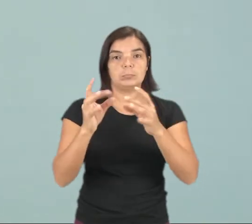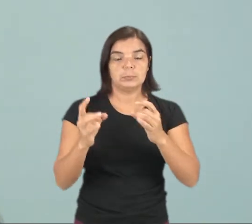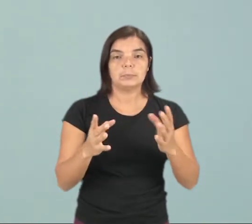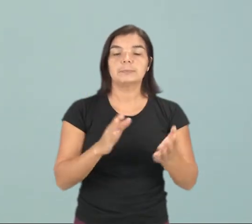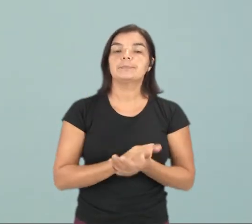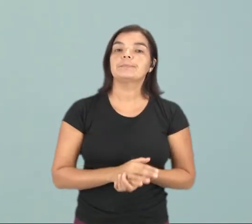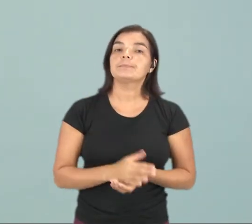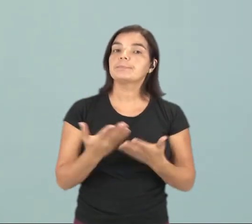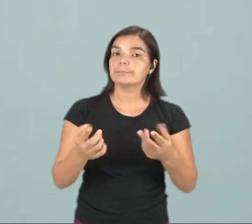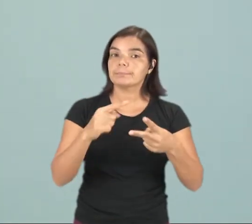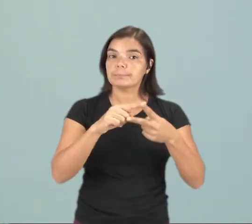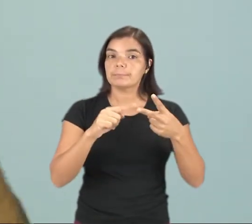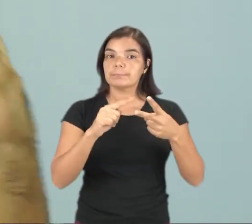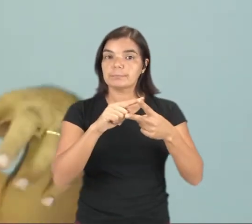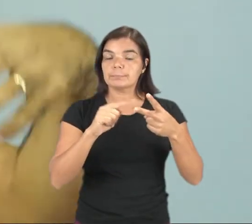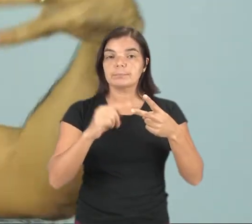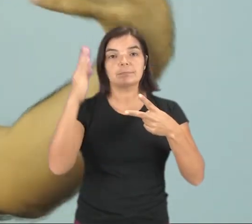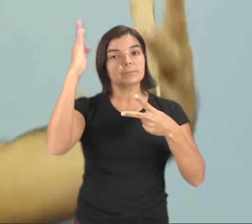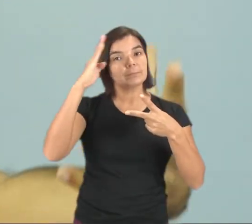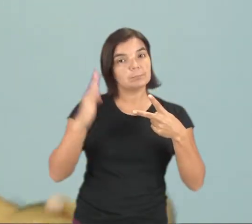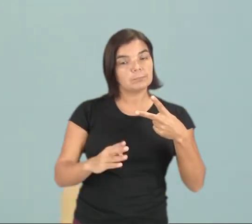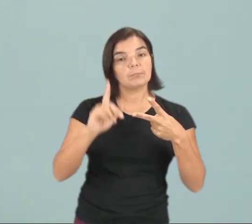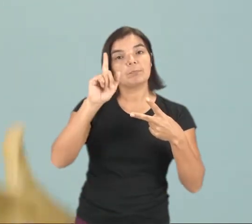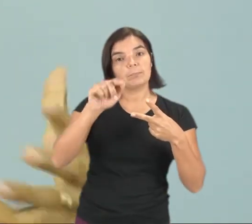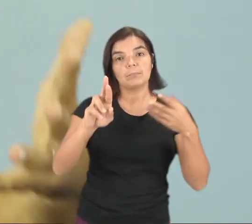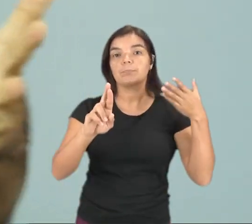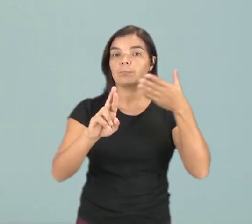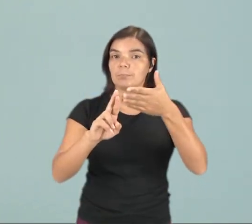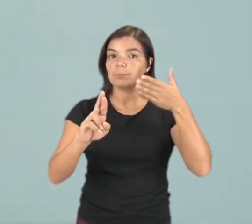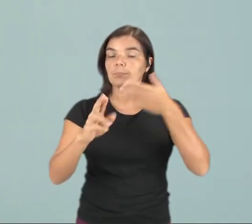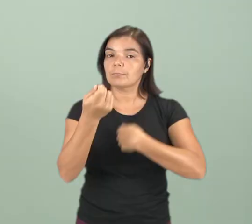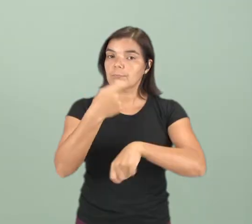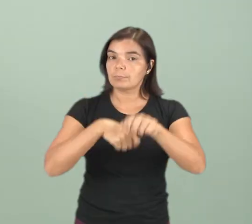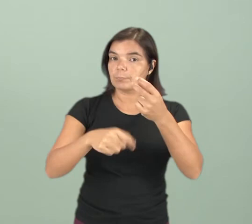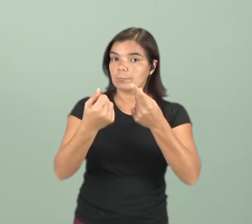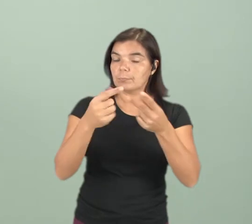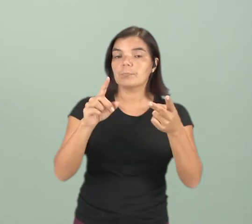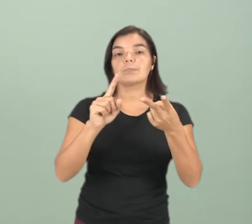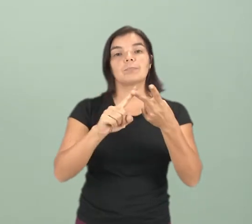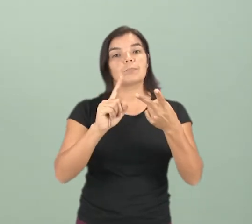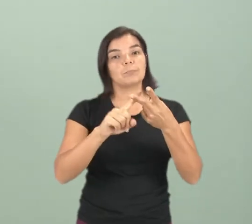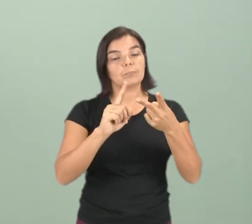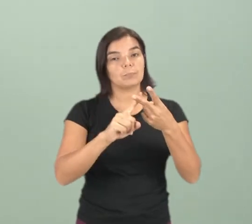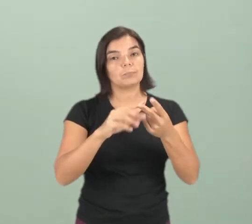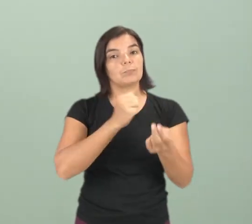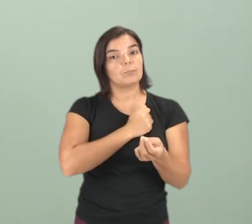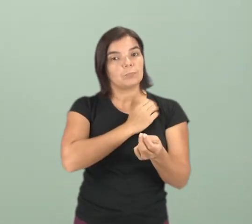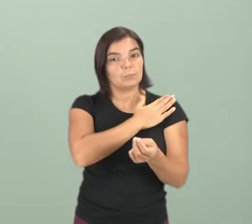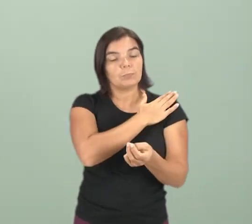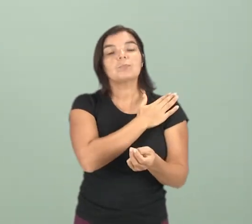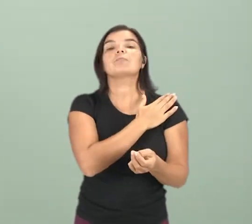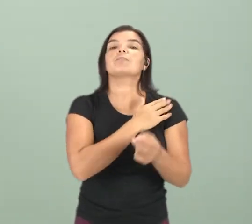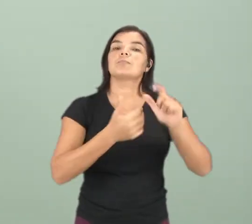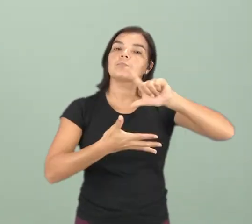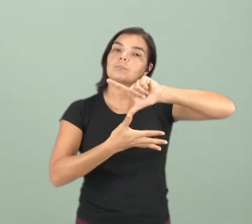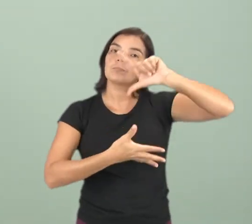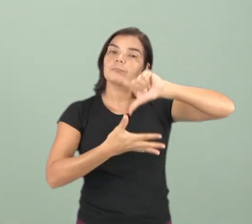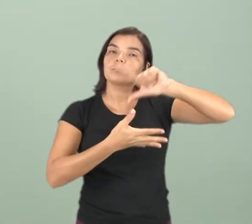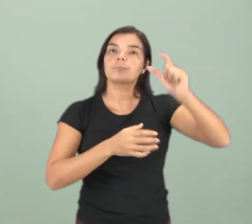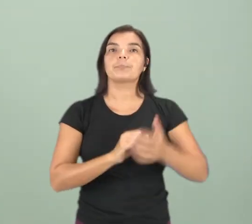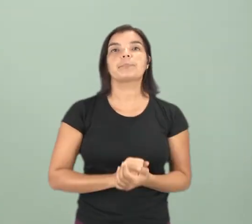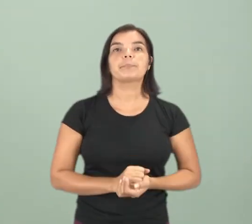venda. Então são esses 2. O Brasil é uma referência econômica e também militar na América